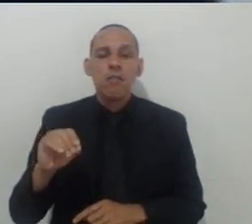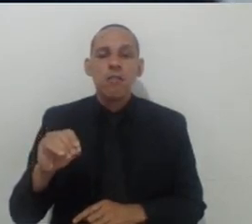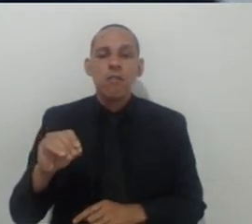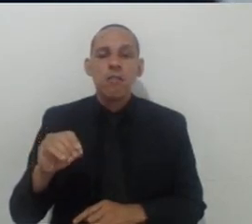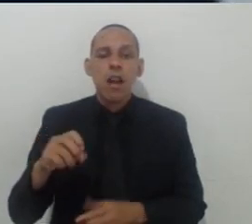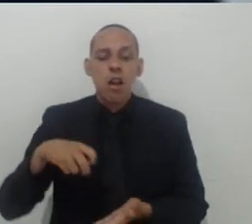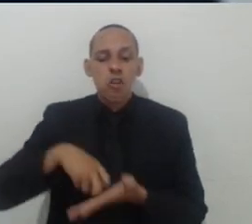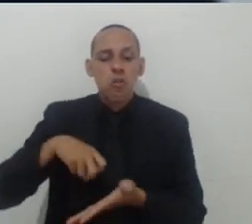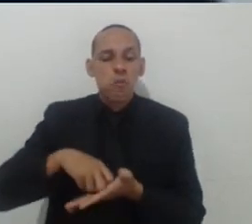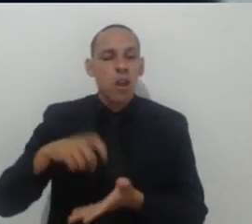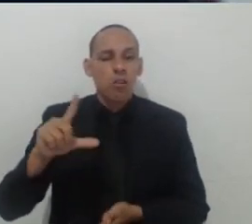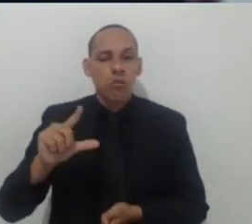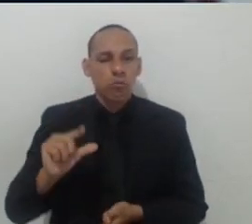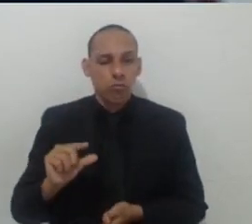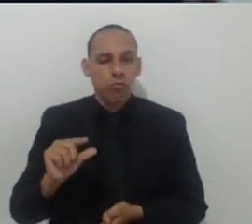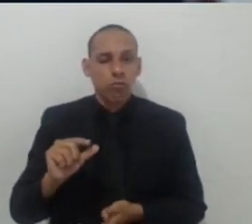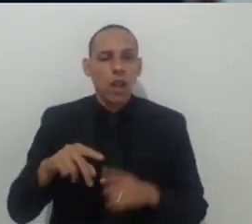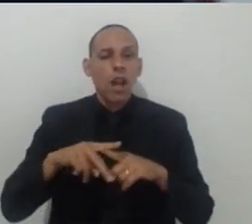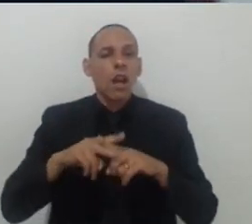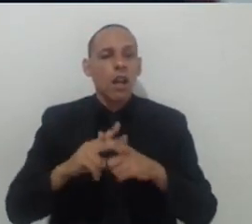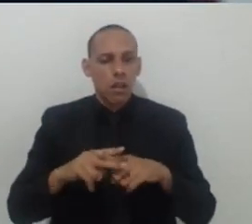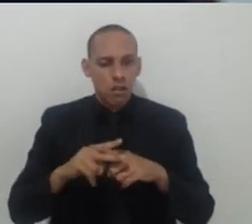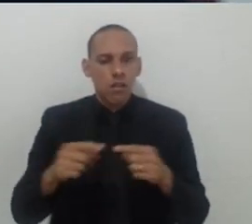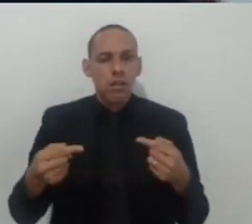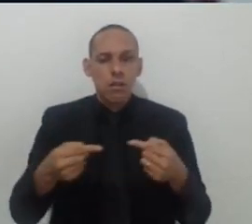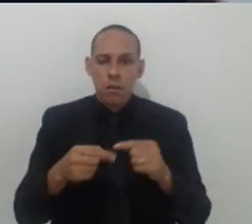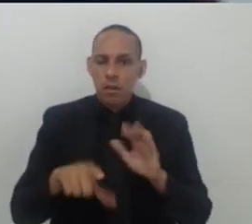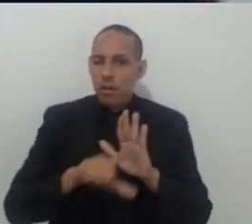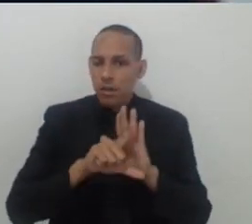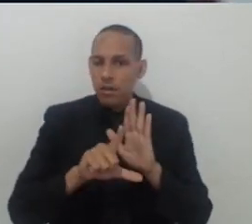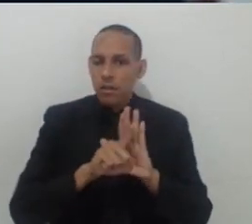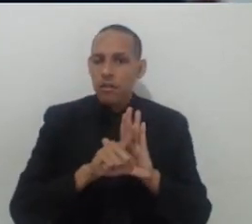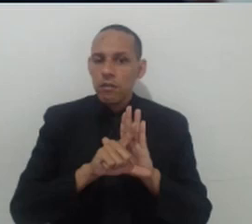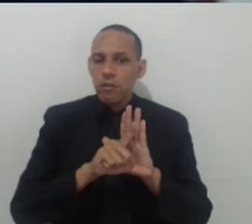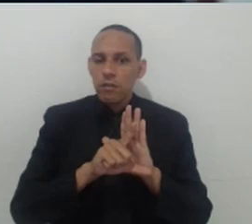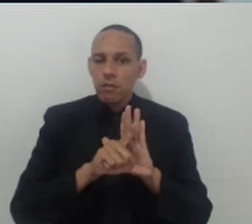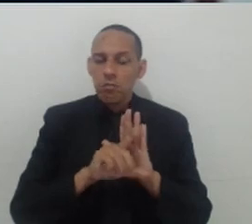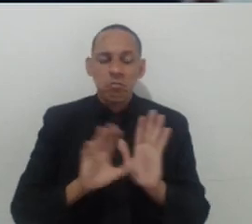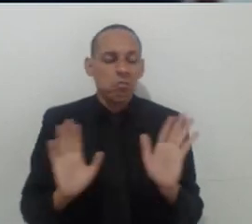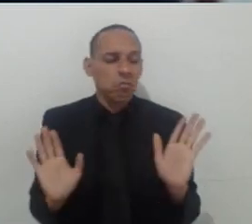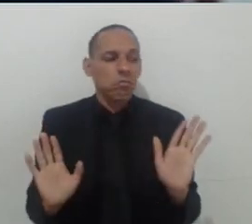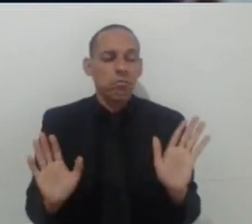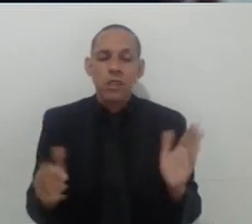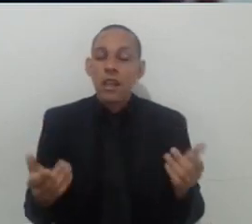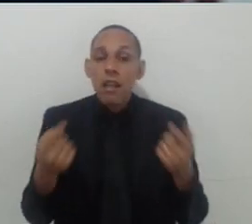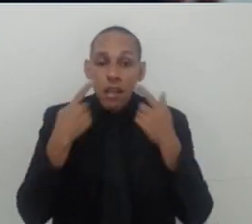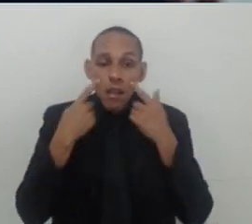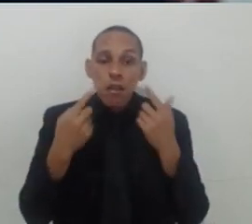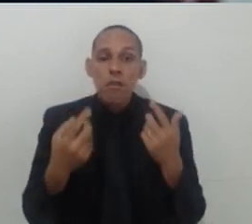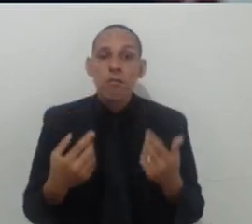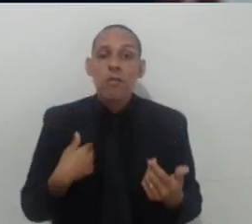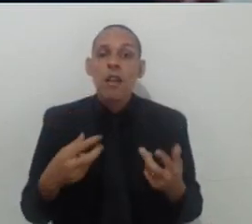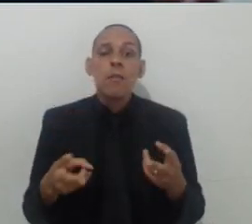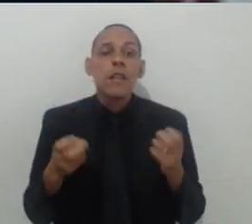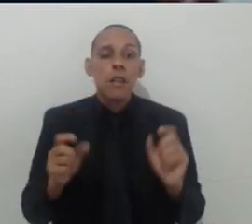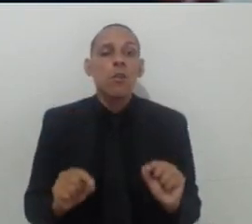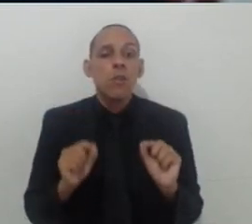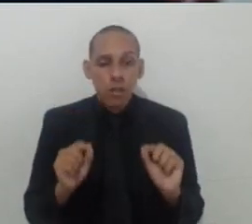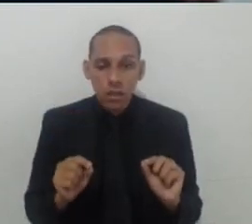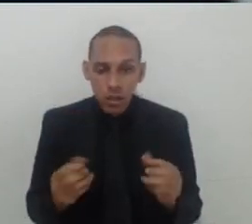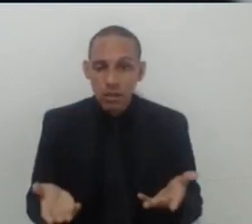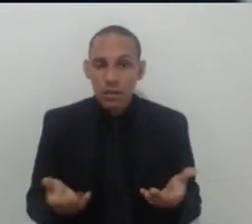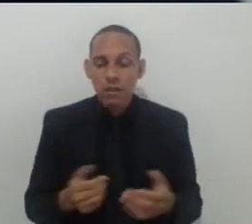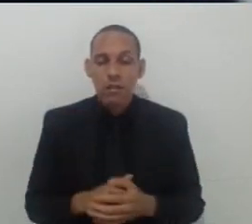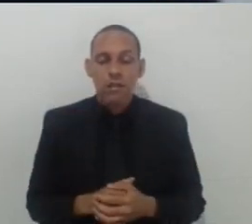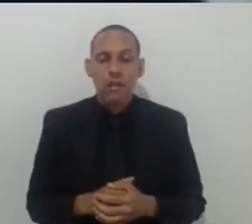ajustou realmente a legalidade. Enfim, eu vejo isso com